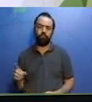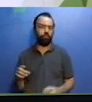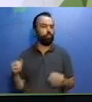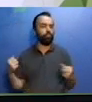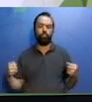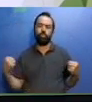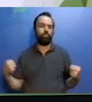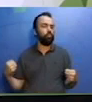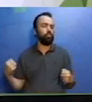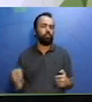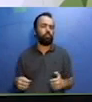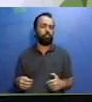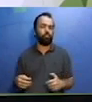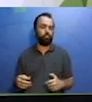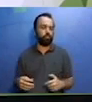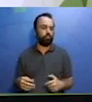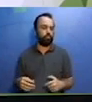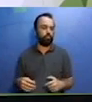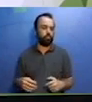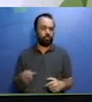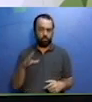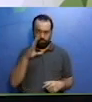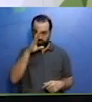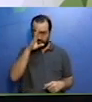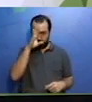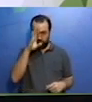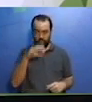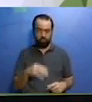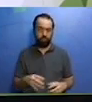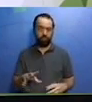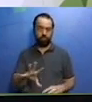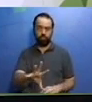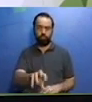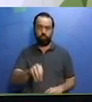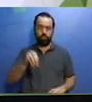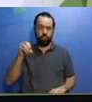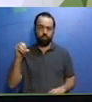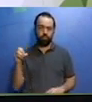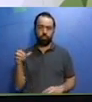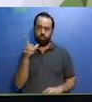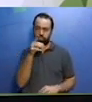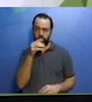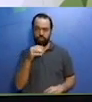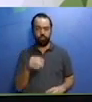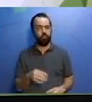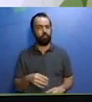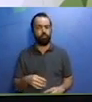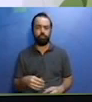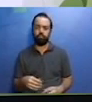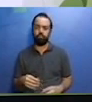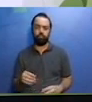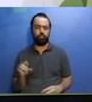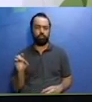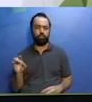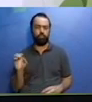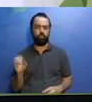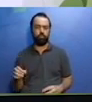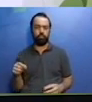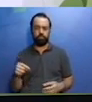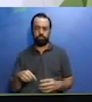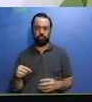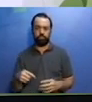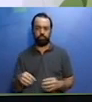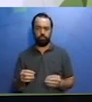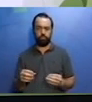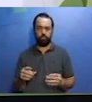objetivo de recolher a água do processo. Então, somente o sólido vai